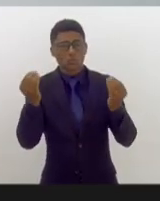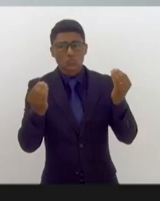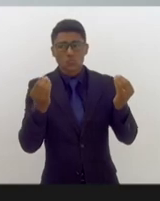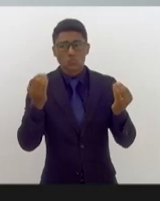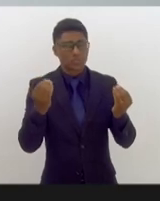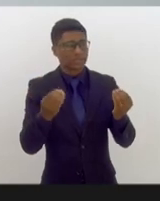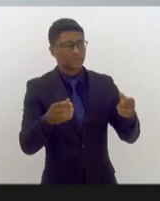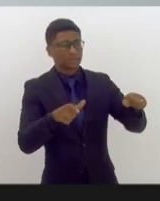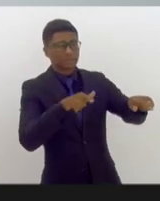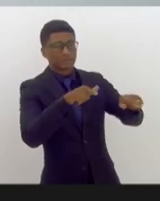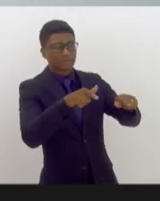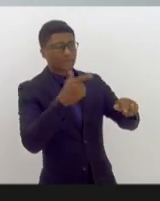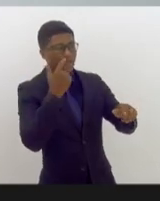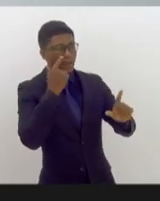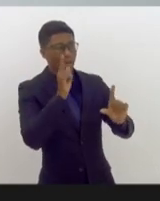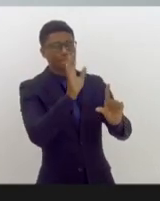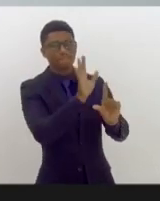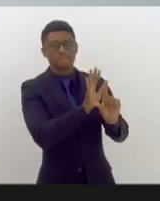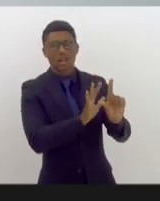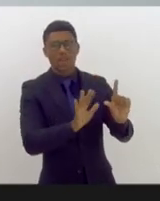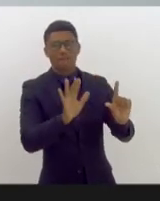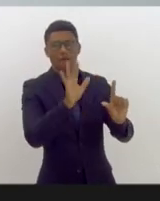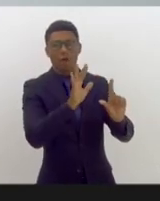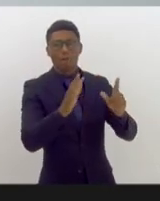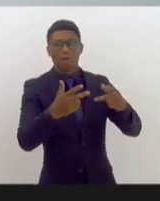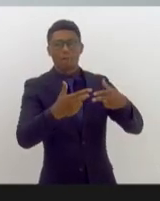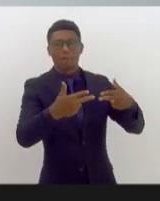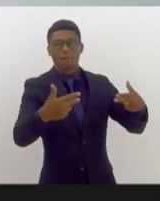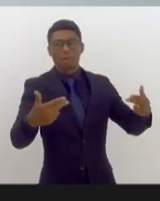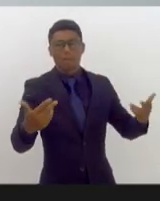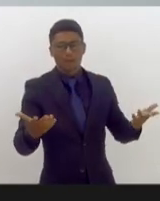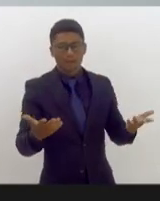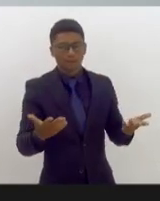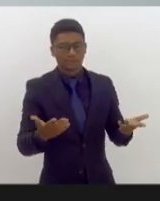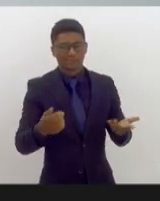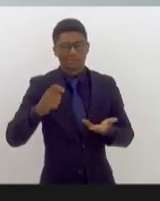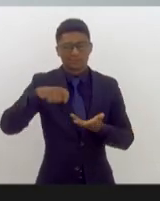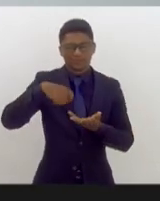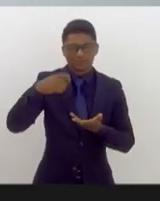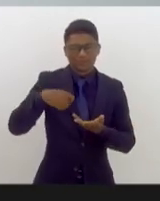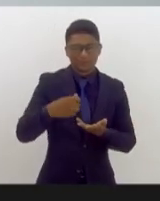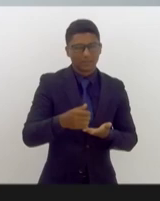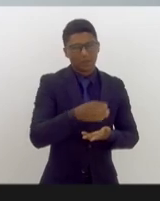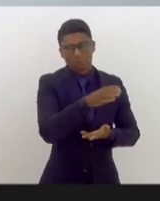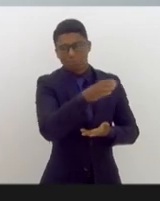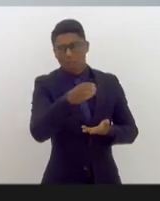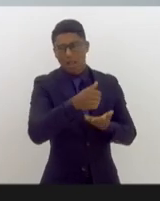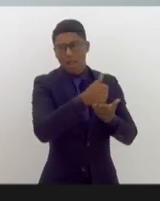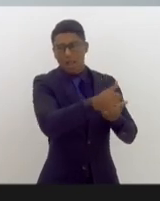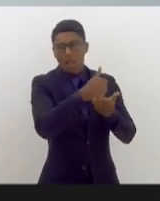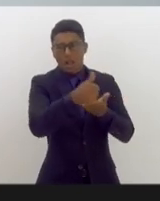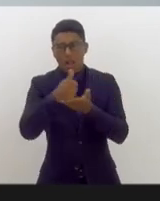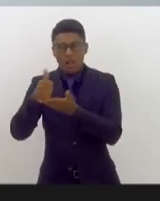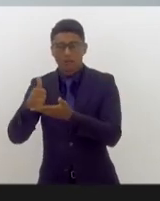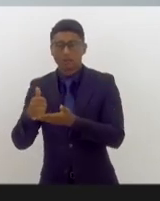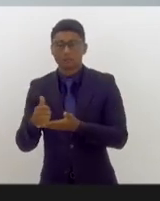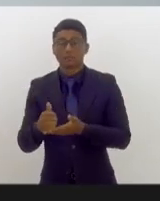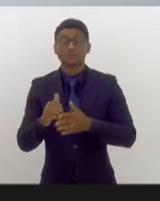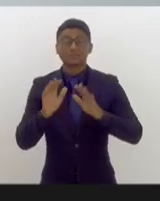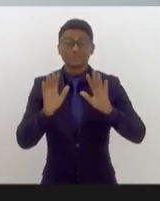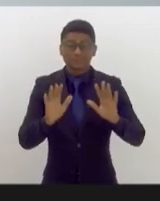contratação por plataformas e por serviços, mas também se tornam desalentados